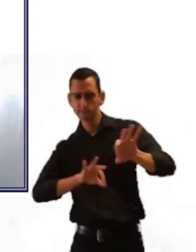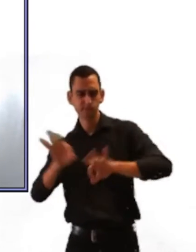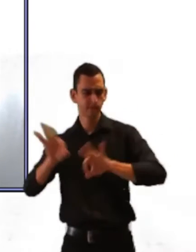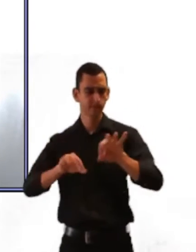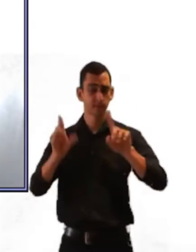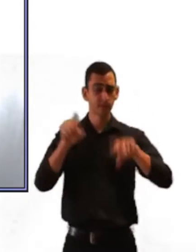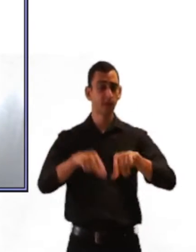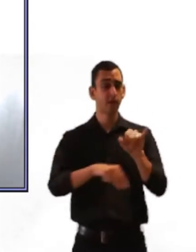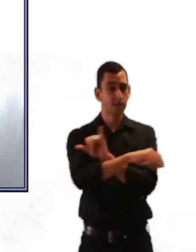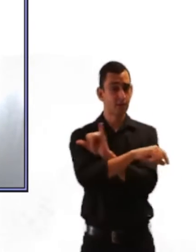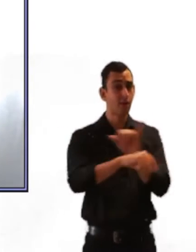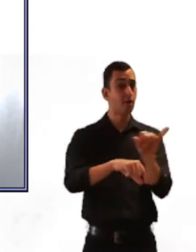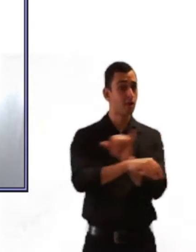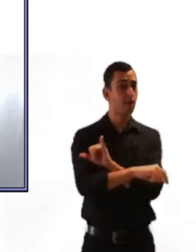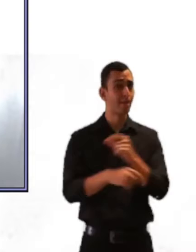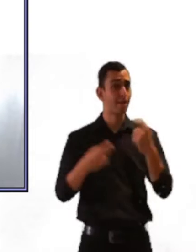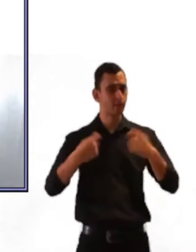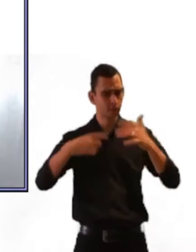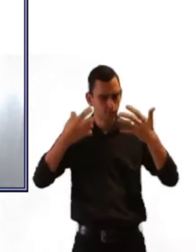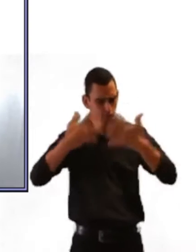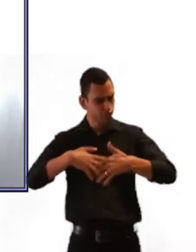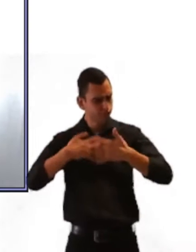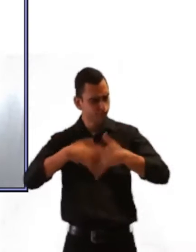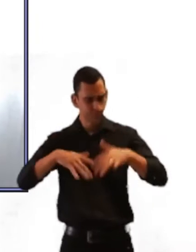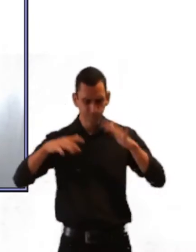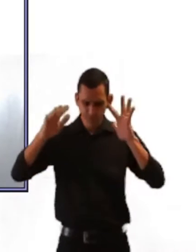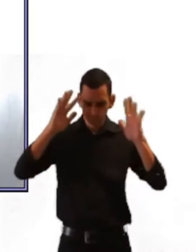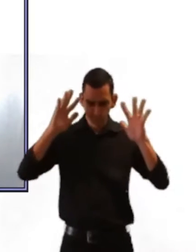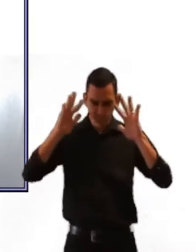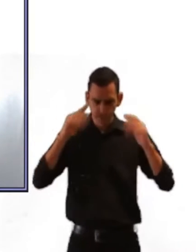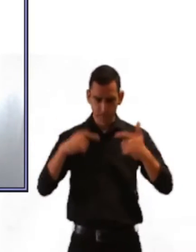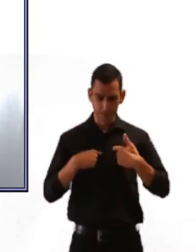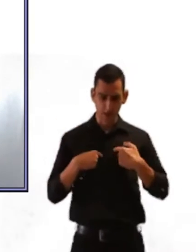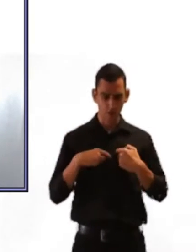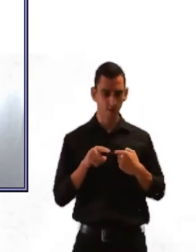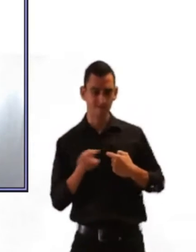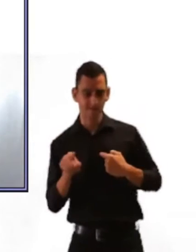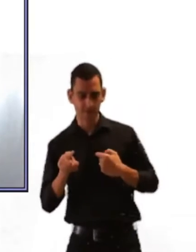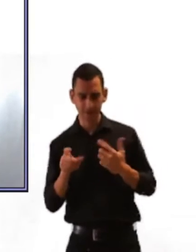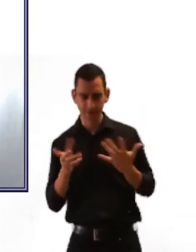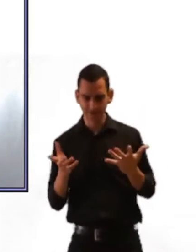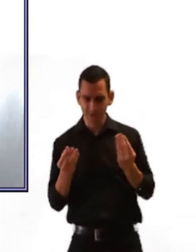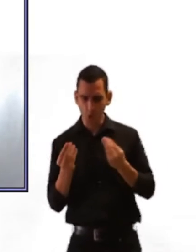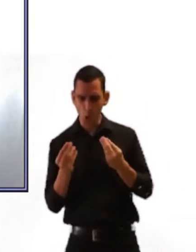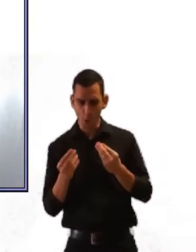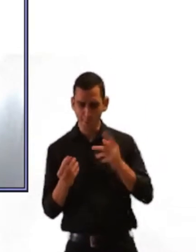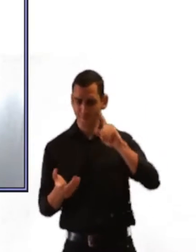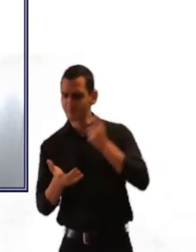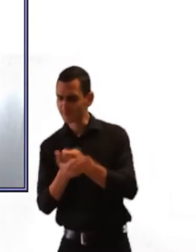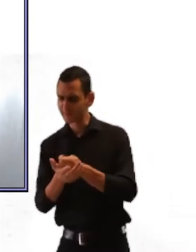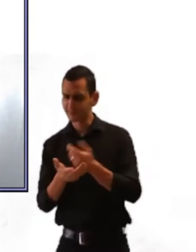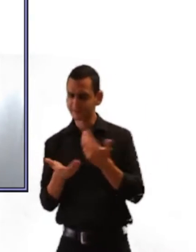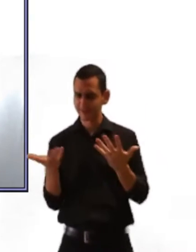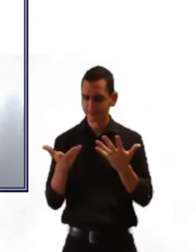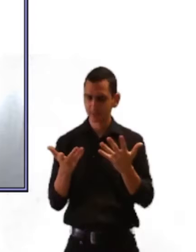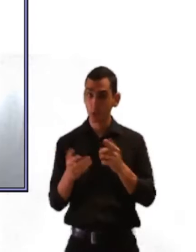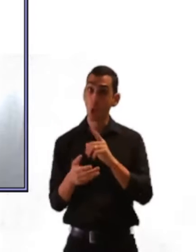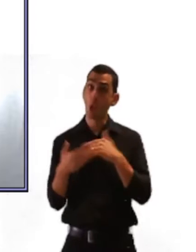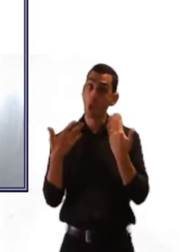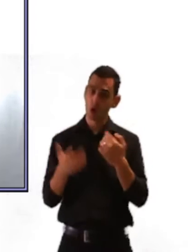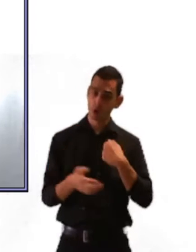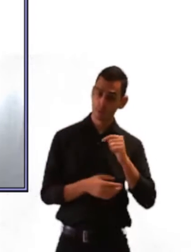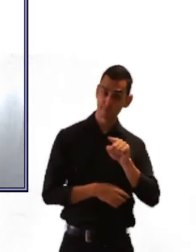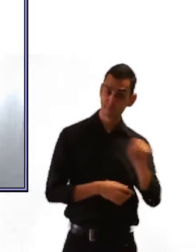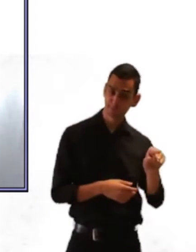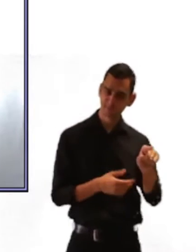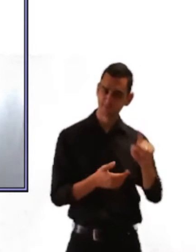de xadrez. É uma estratégia. Cada movimento ali, cada tomada de decisão teria que ser pensada. E